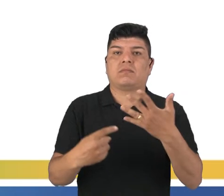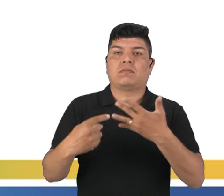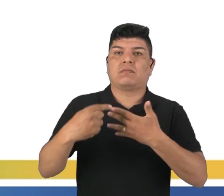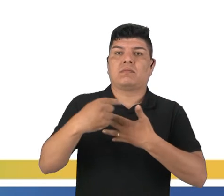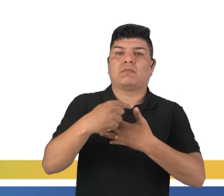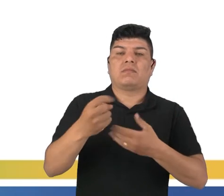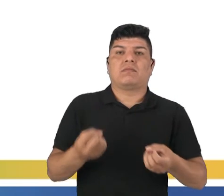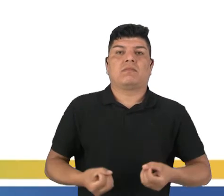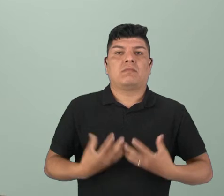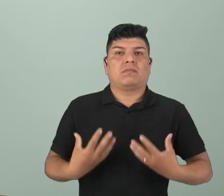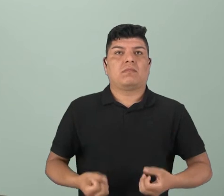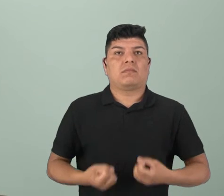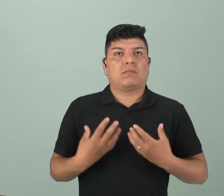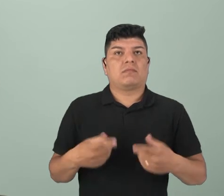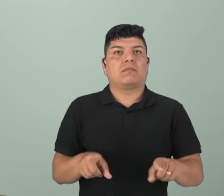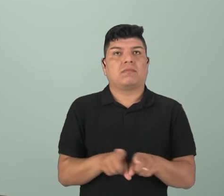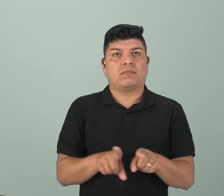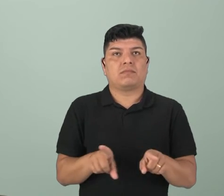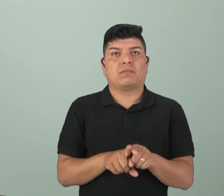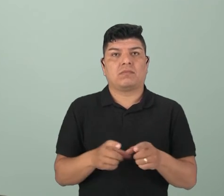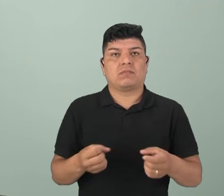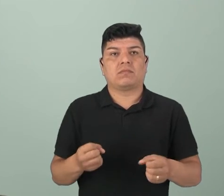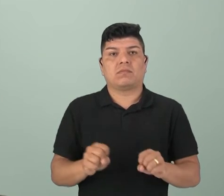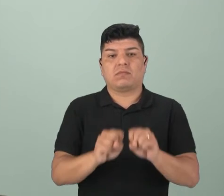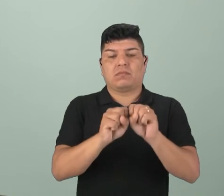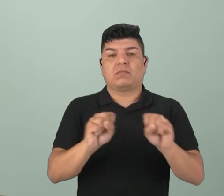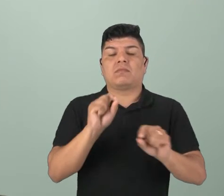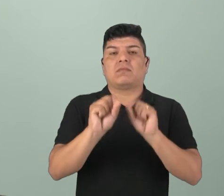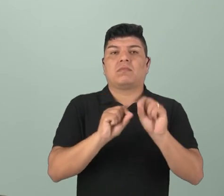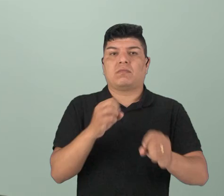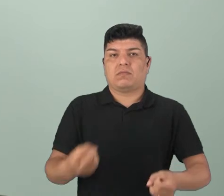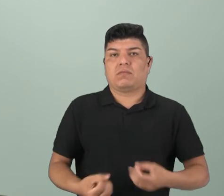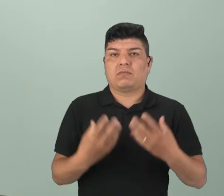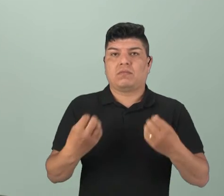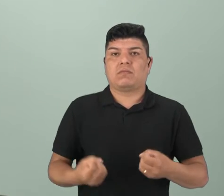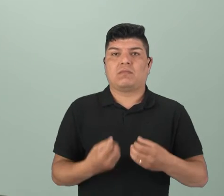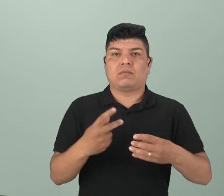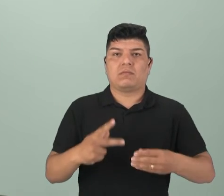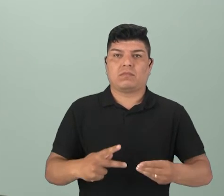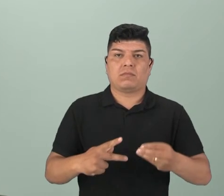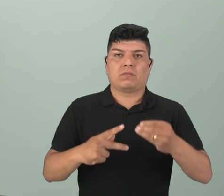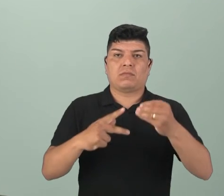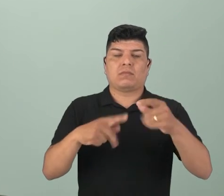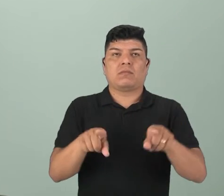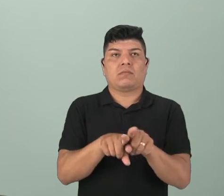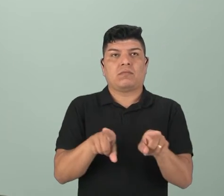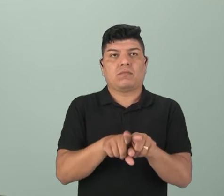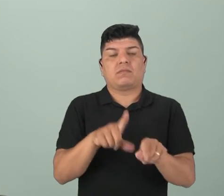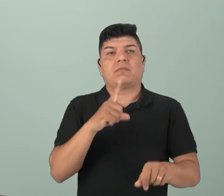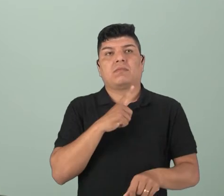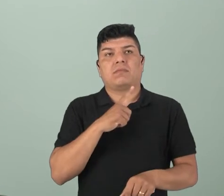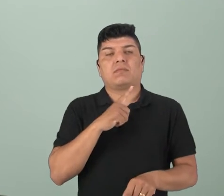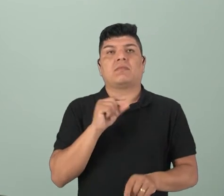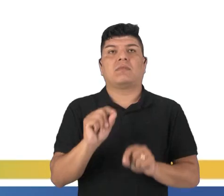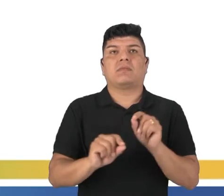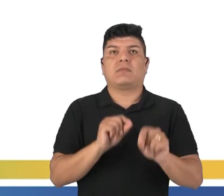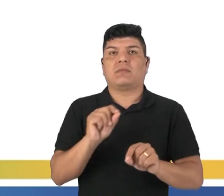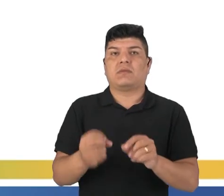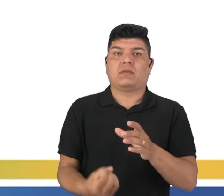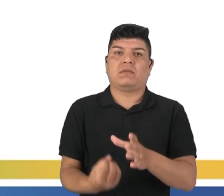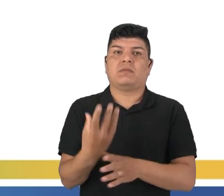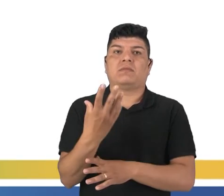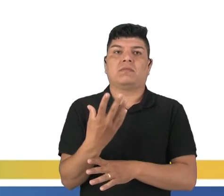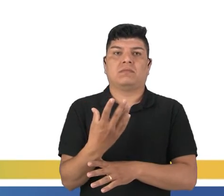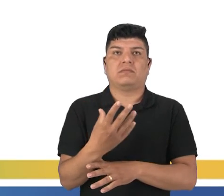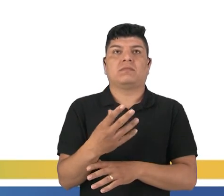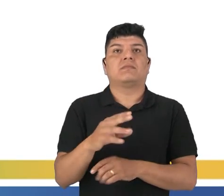e estimula a síntese de proteínas, estimula a formação de proteínas. Além disso, ela também serve para a produção